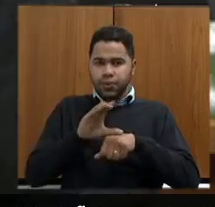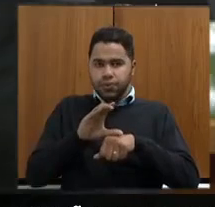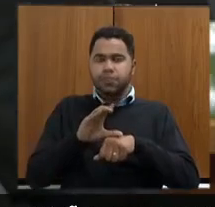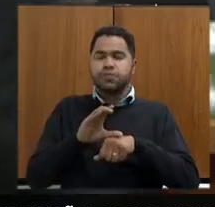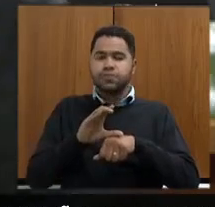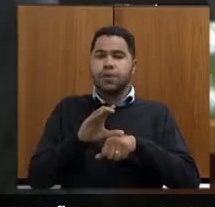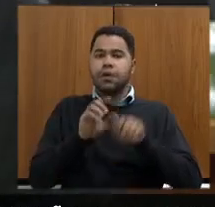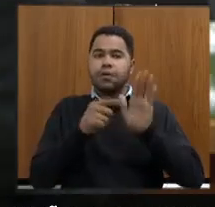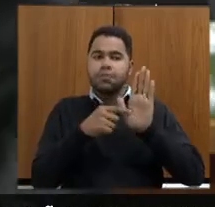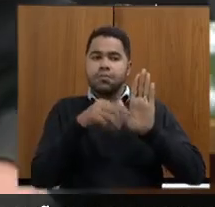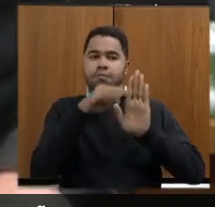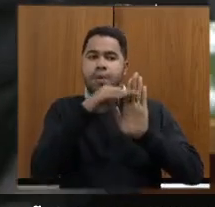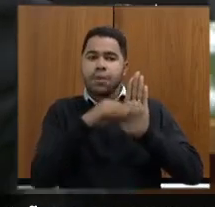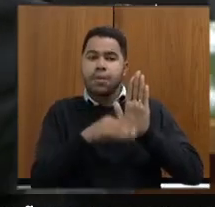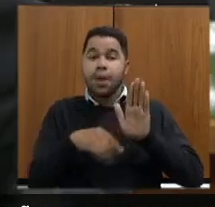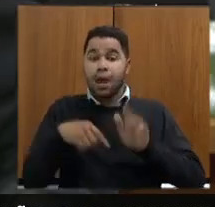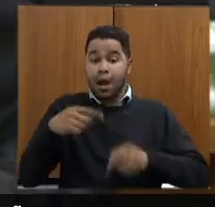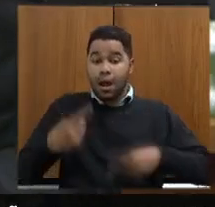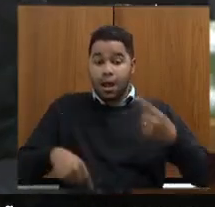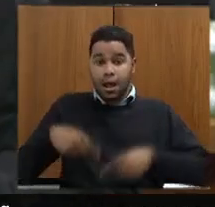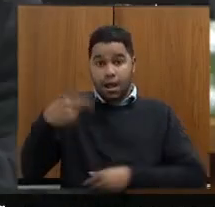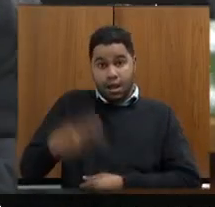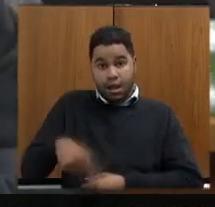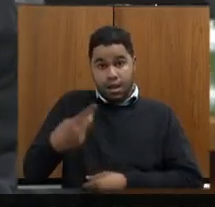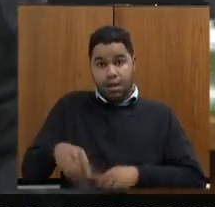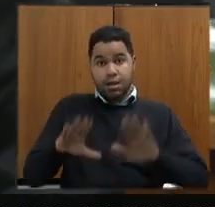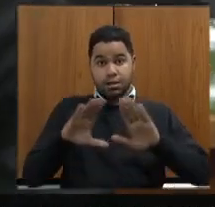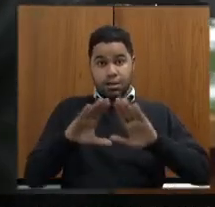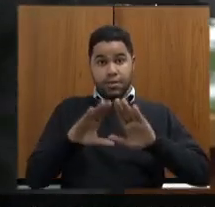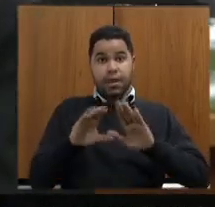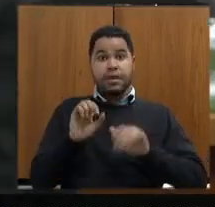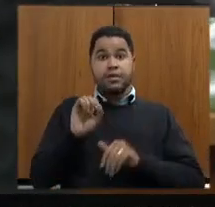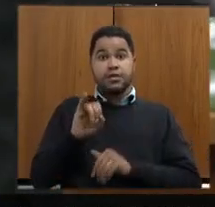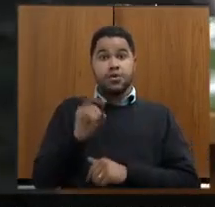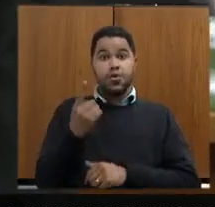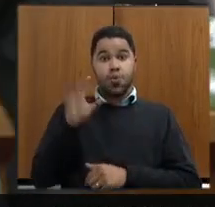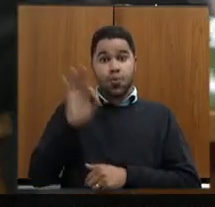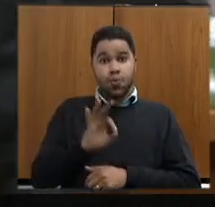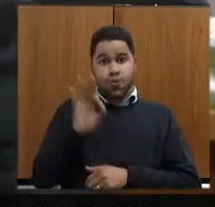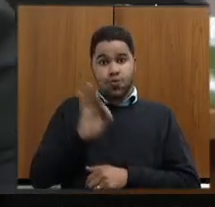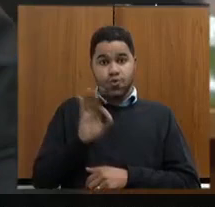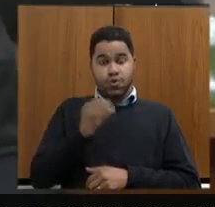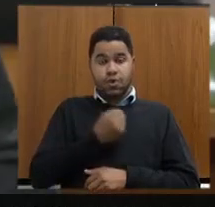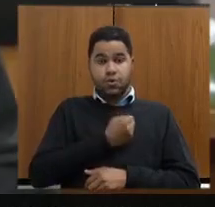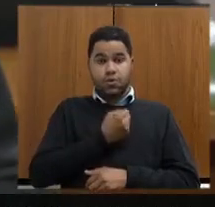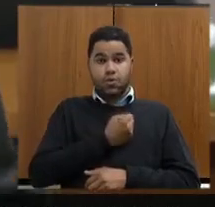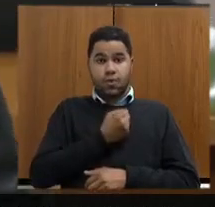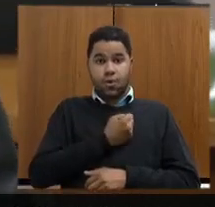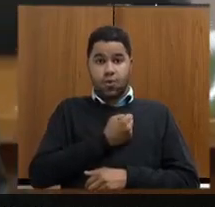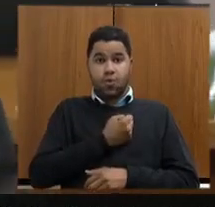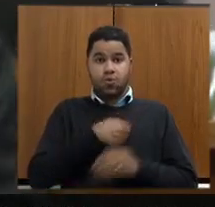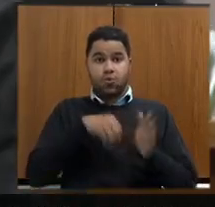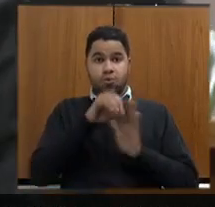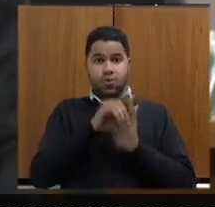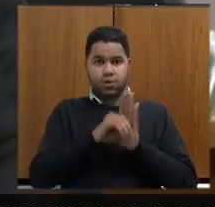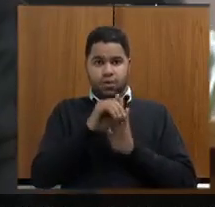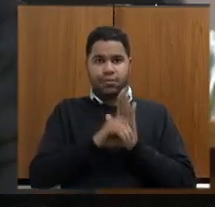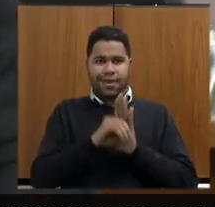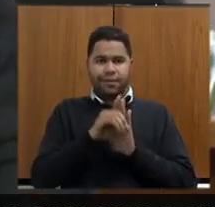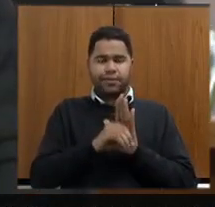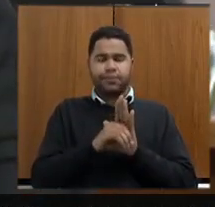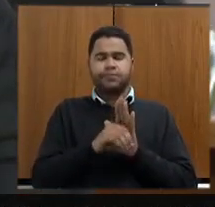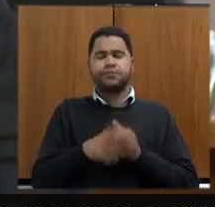essa previsão de debate aqui na Assembleia quando ultrapassa um por cento do valor do orçamento receita